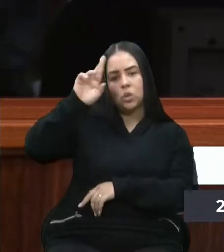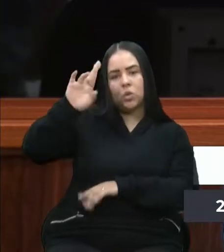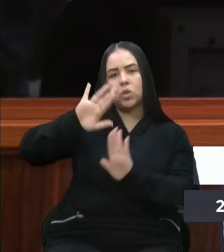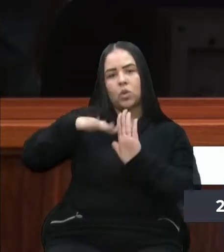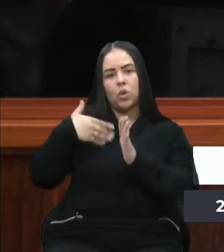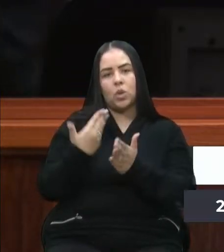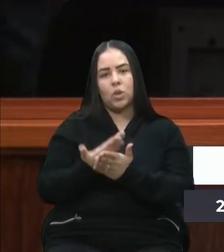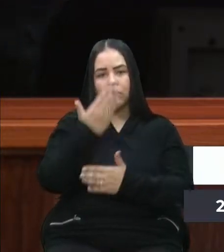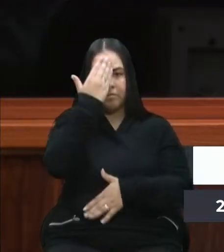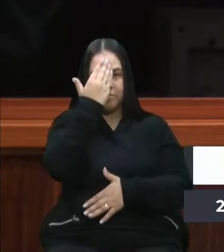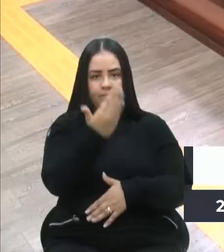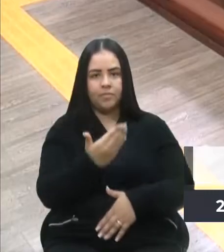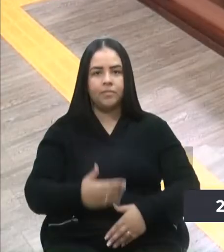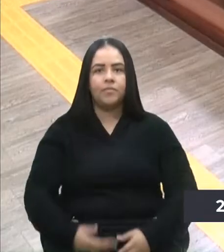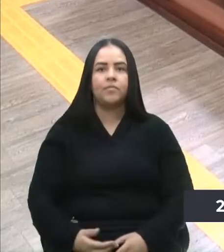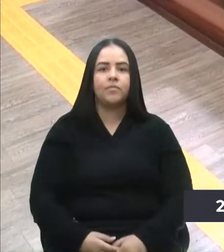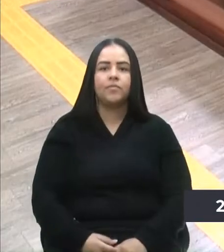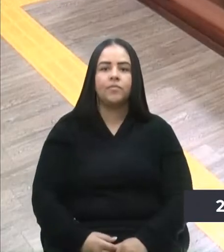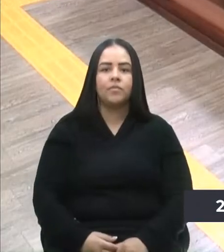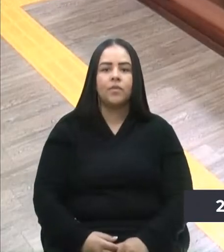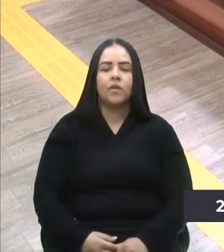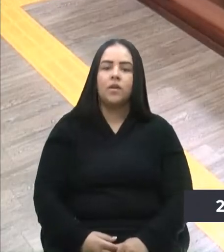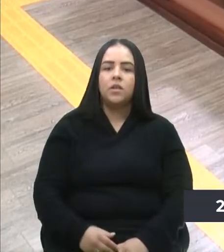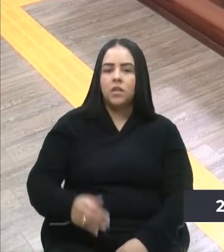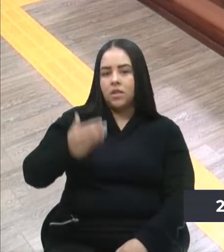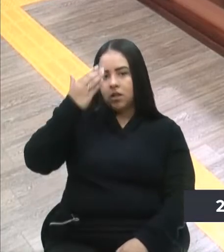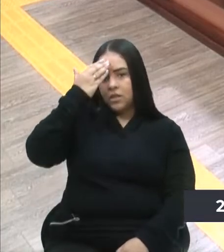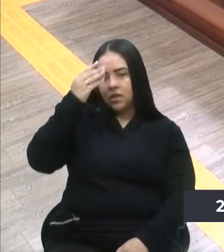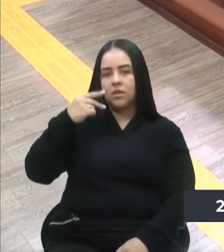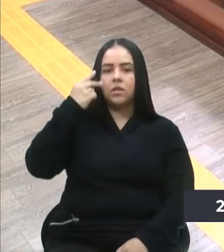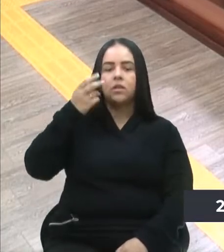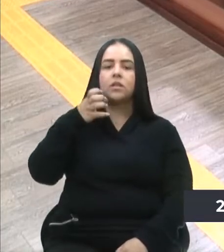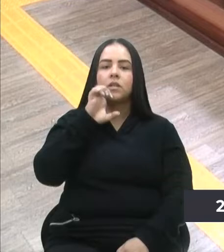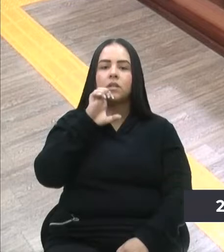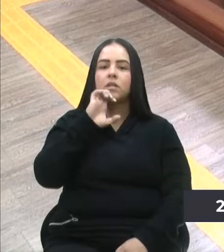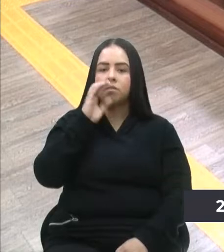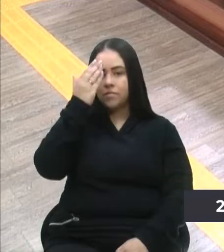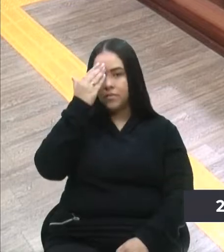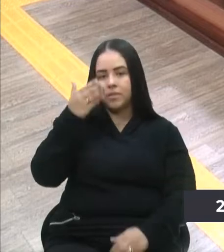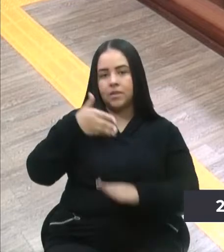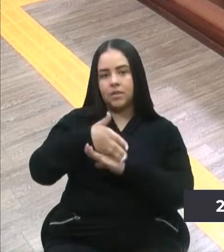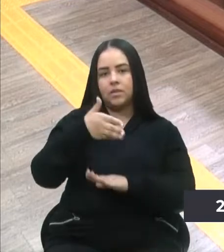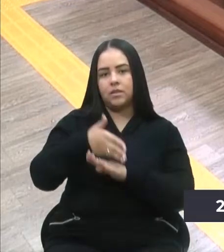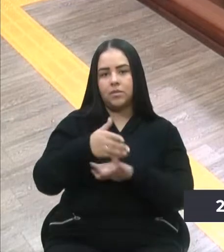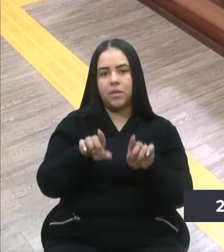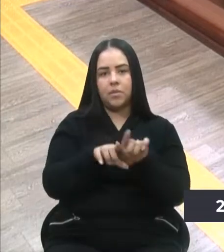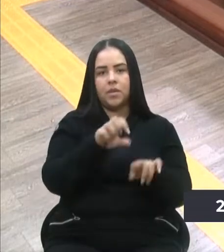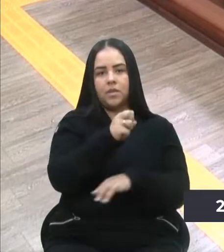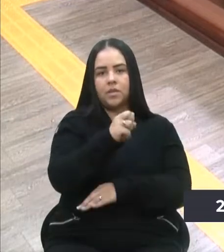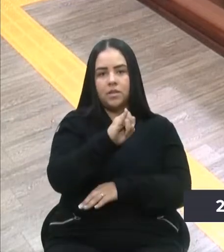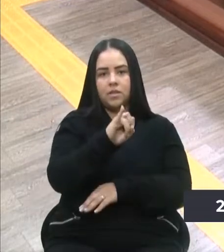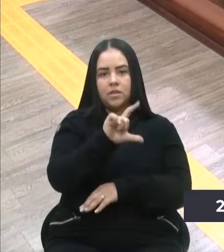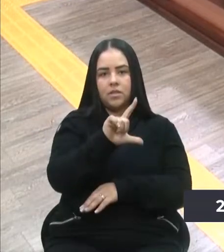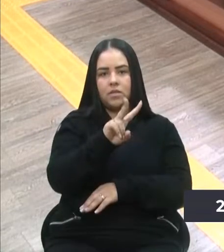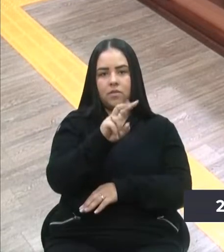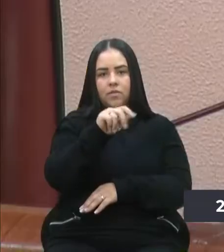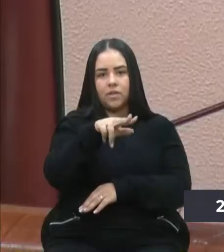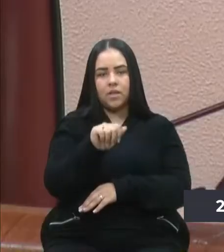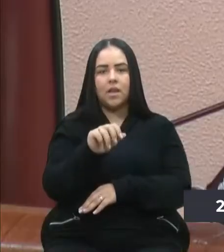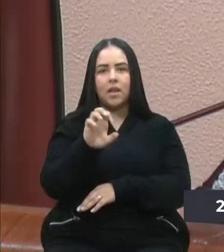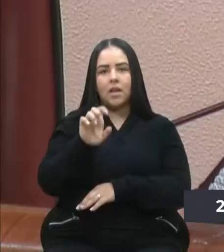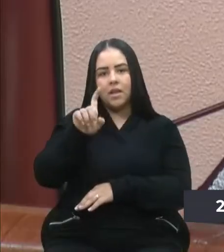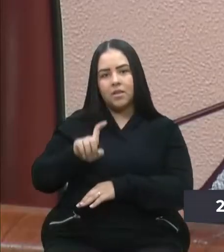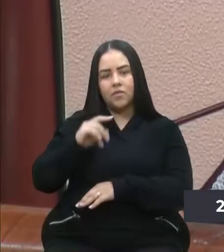Muito obrigada. Obrigada, vereadora Estela. Também agradecer a presença da Silvana, nossa ex-vereadora e